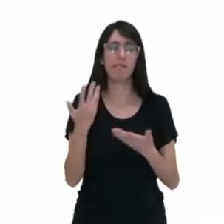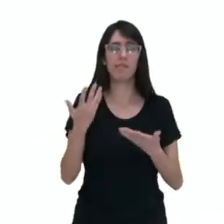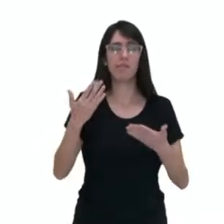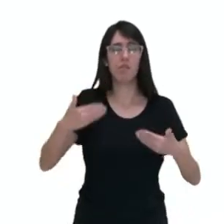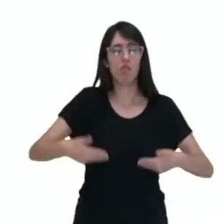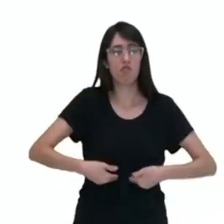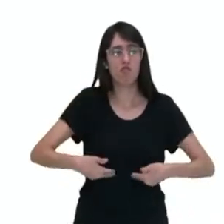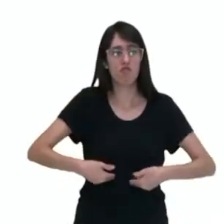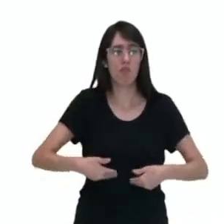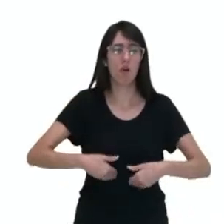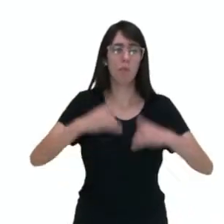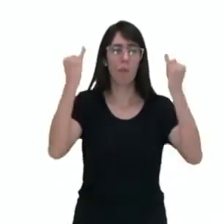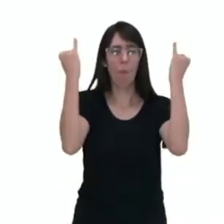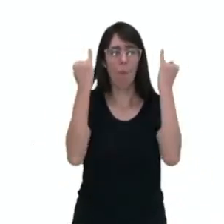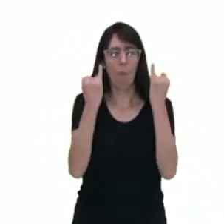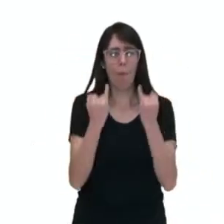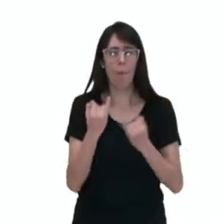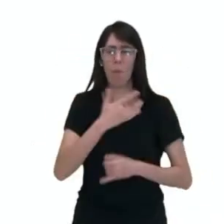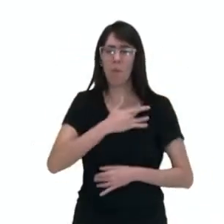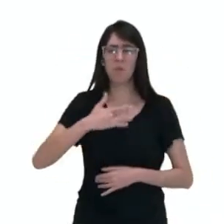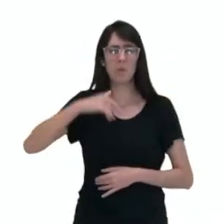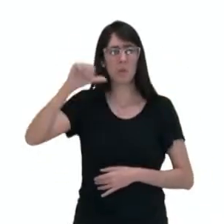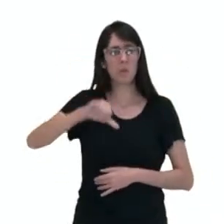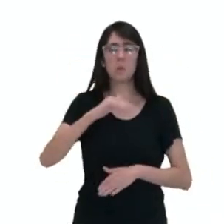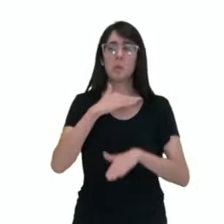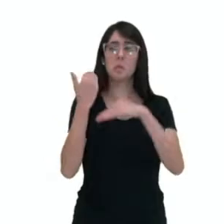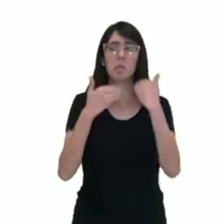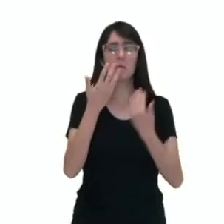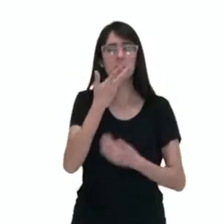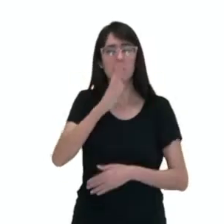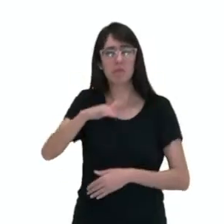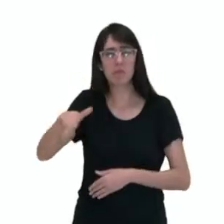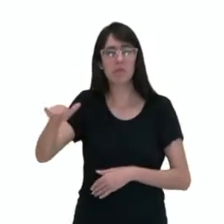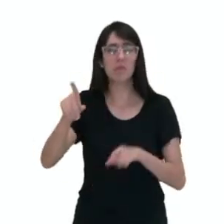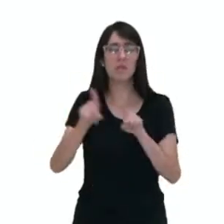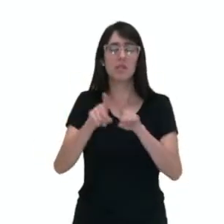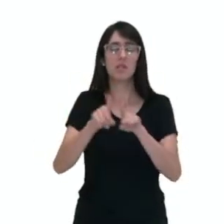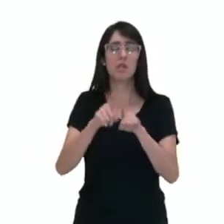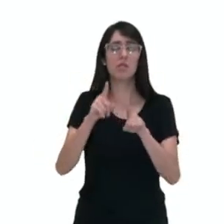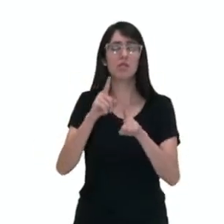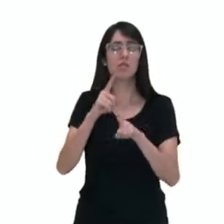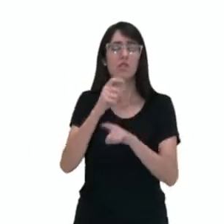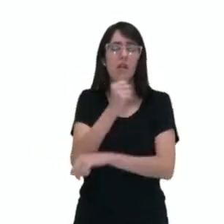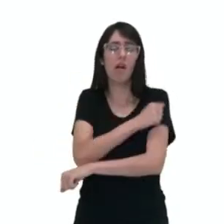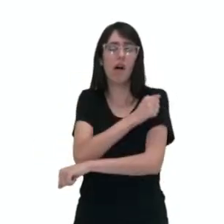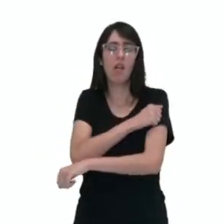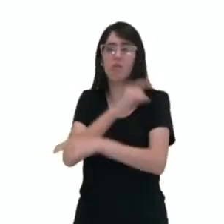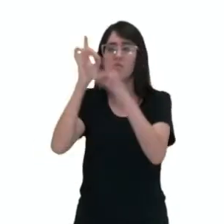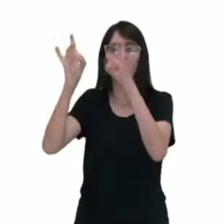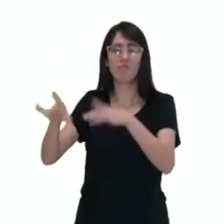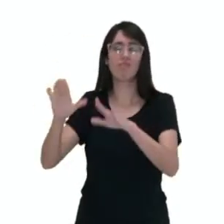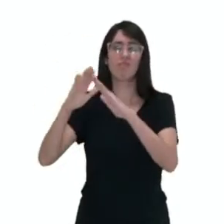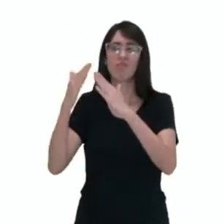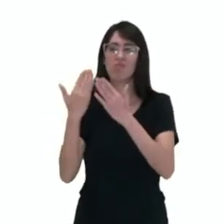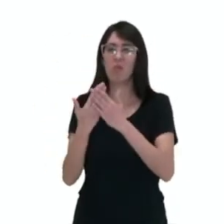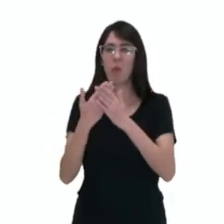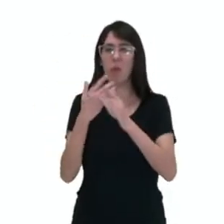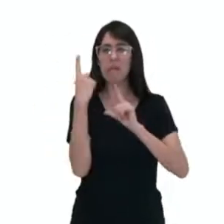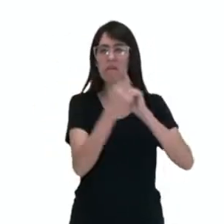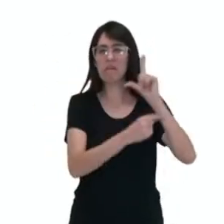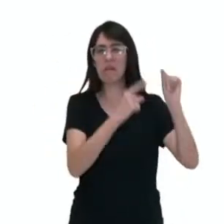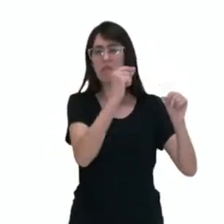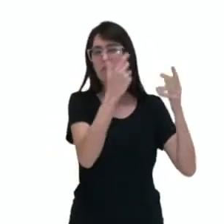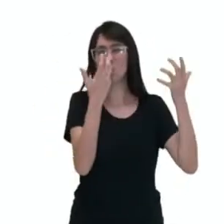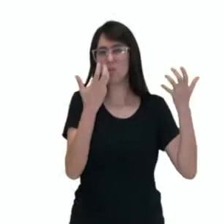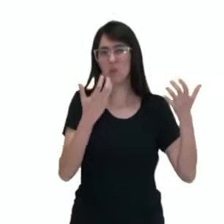fome, desnutrição, mortalidade infantil, o desinteresse pelo sistema educacional